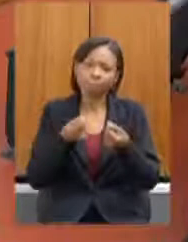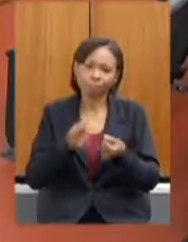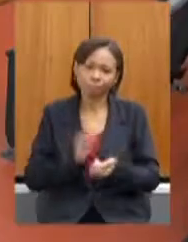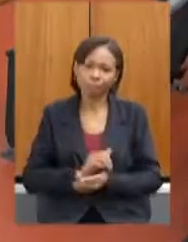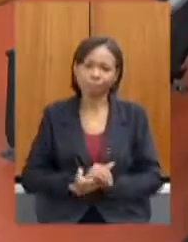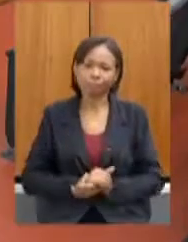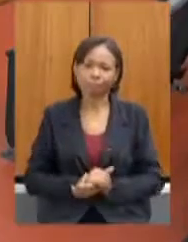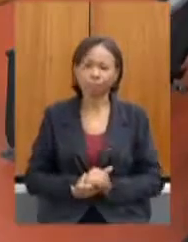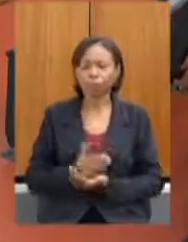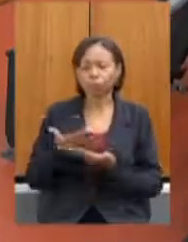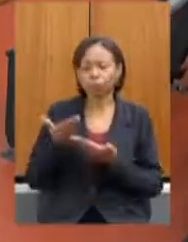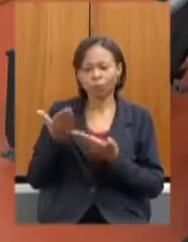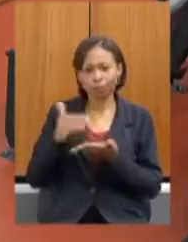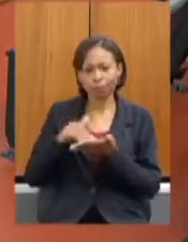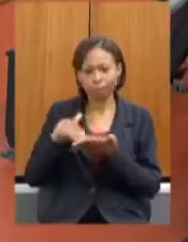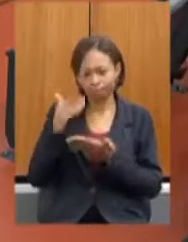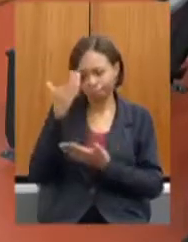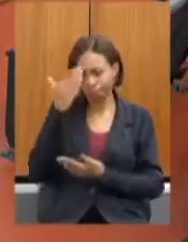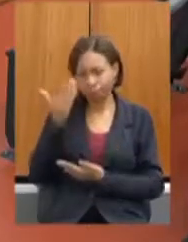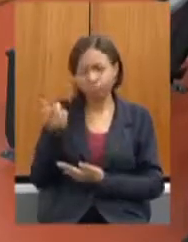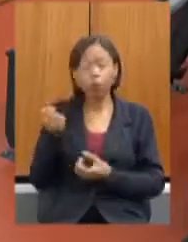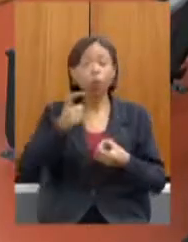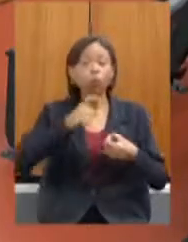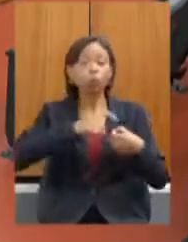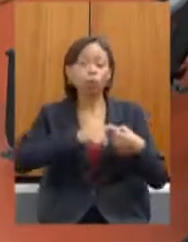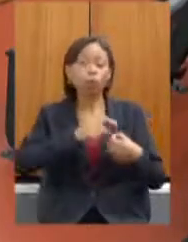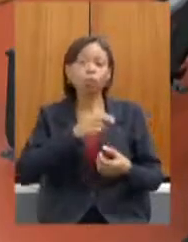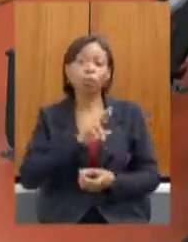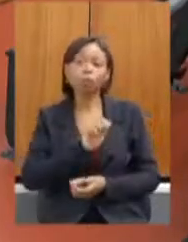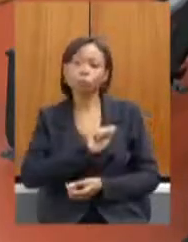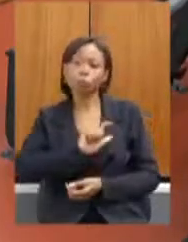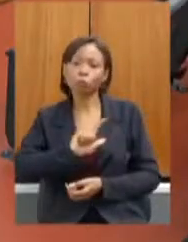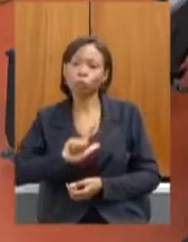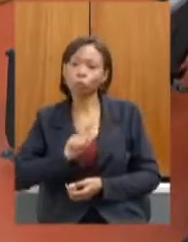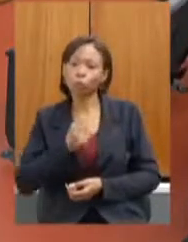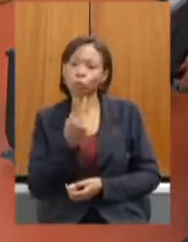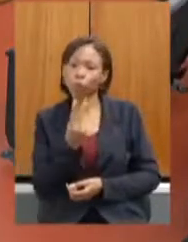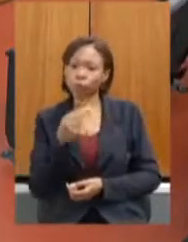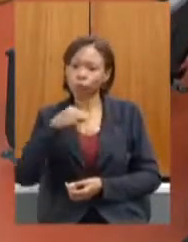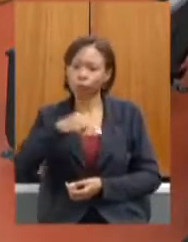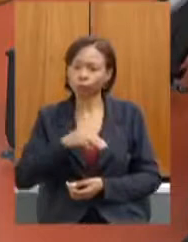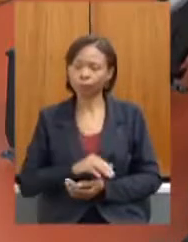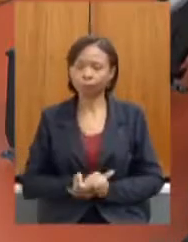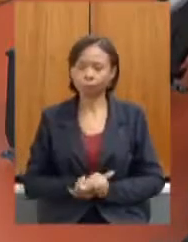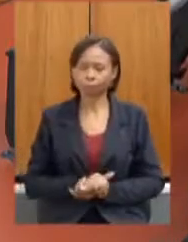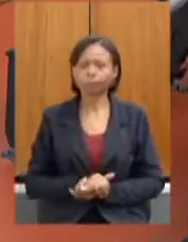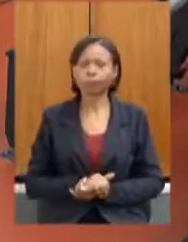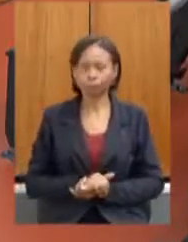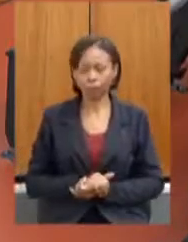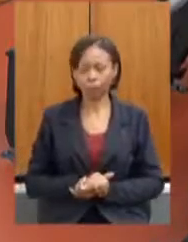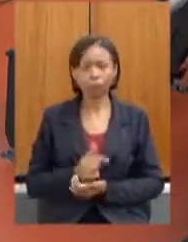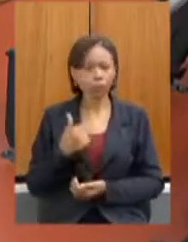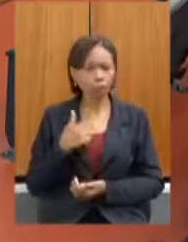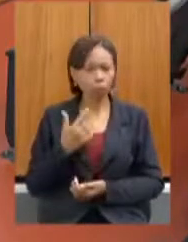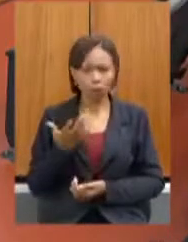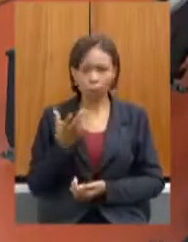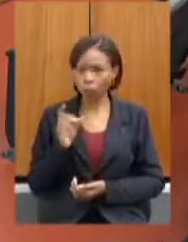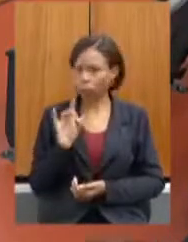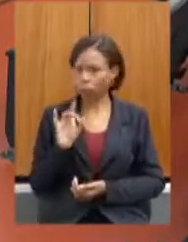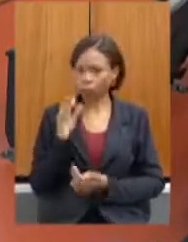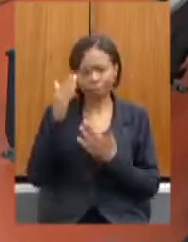e obrigado secretário eu volto a palavra deputada rouba Limpo mais dois minutos Presidente eu quero somente